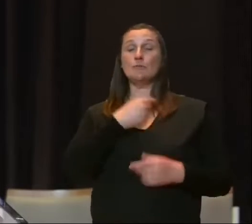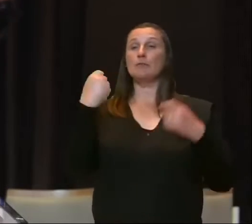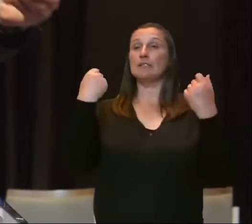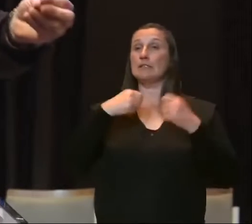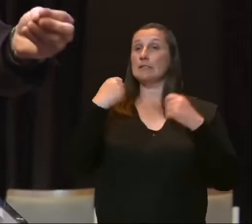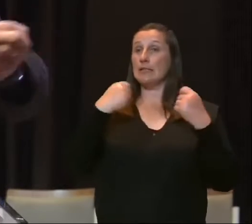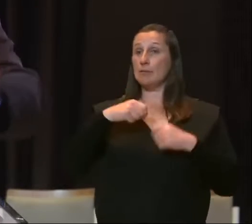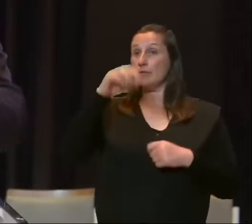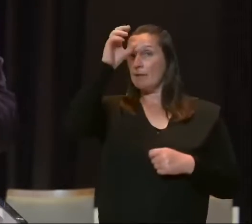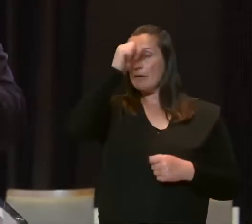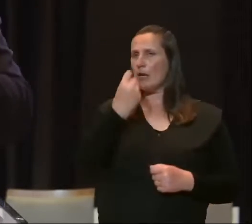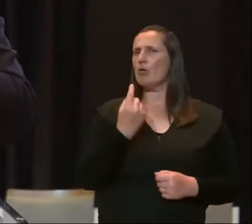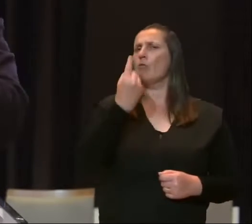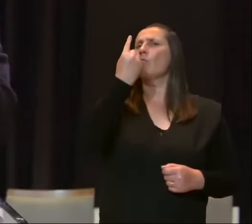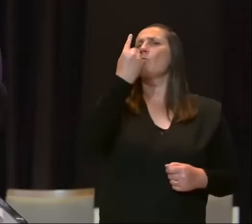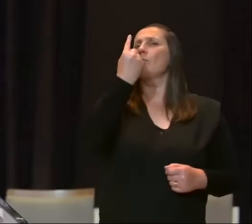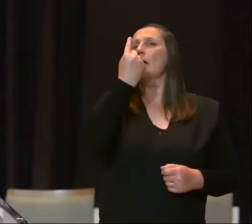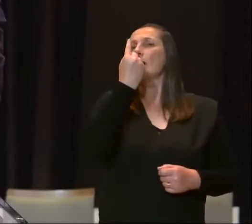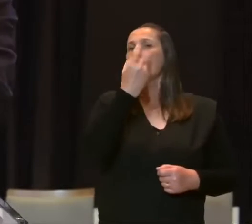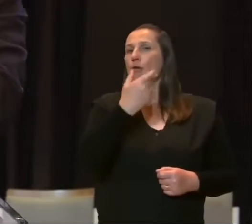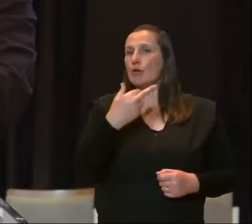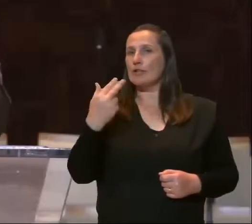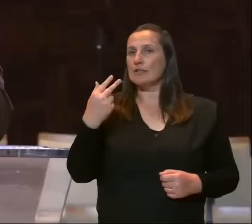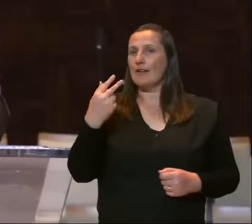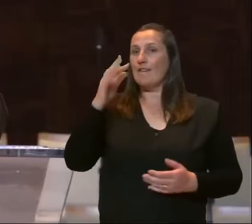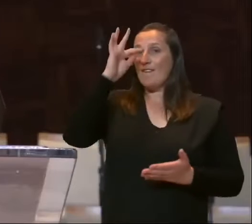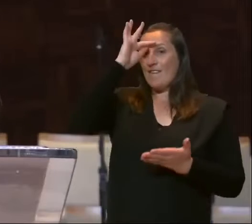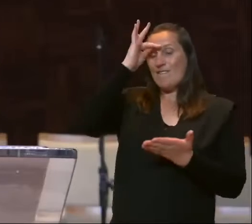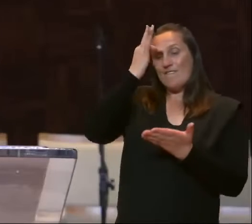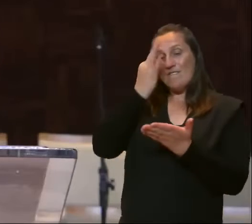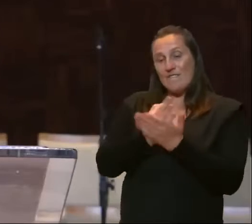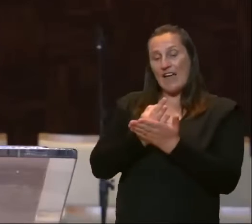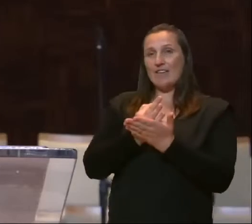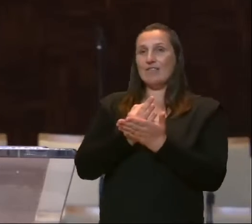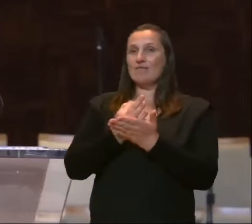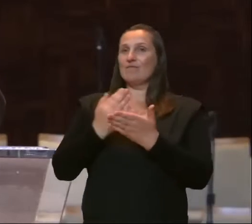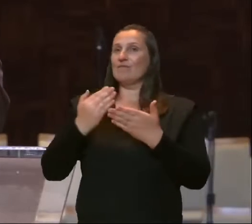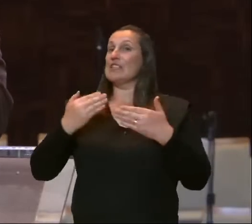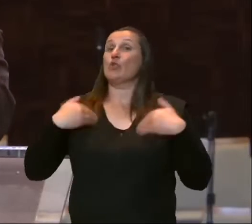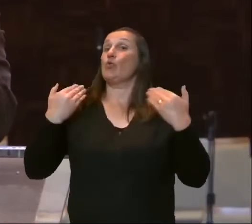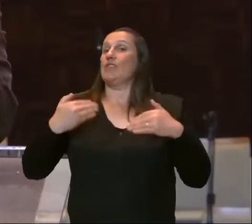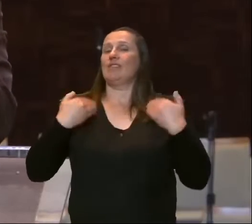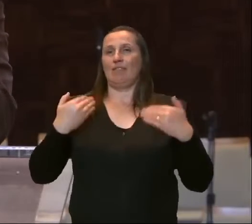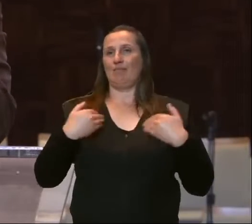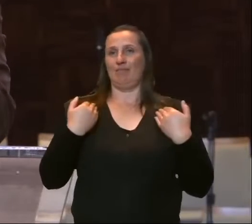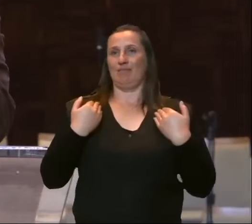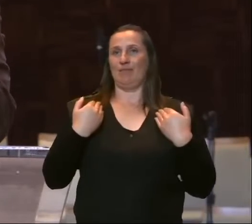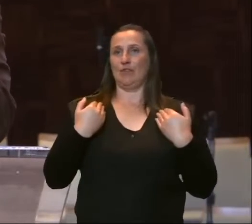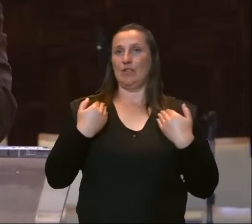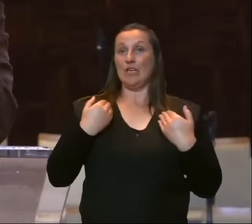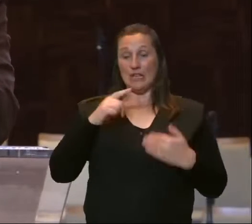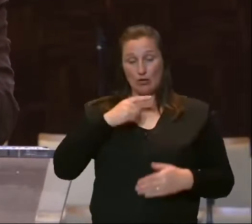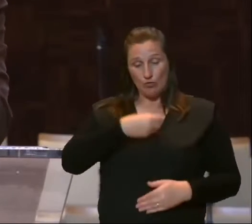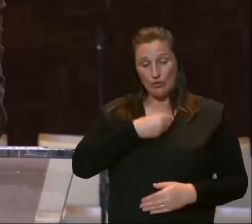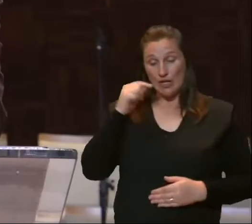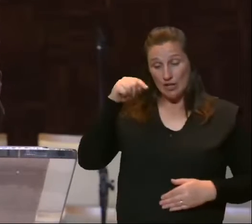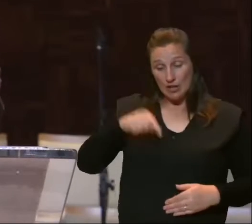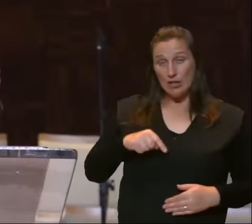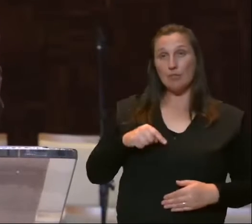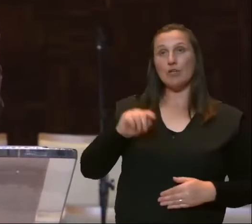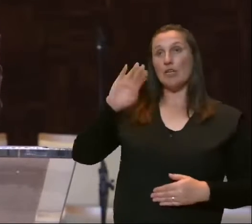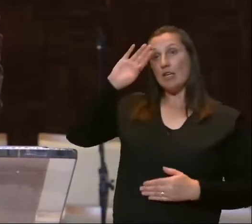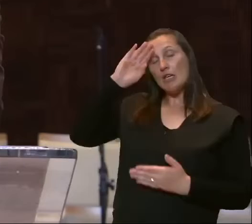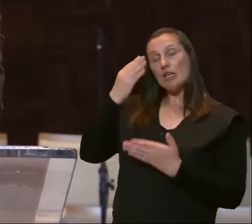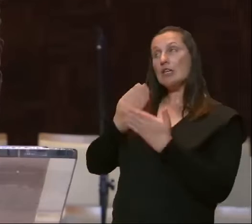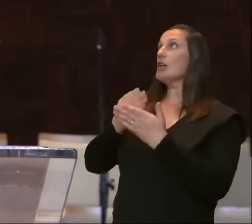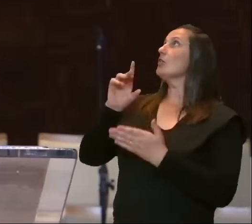e o contentamento. Estou aqui porque creio que Deus tem algo. Estou passando por essa situação porque eu